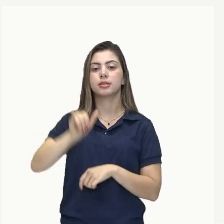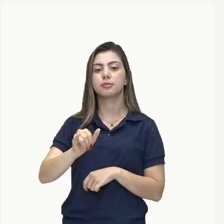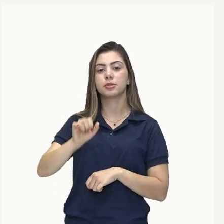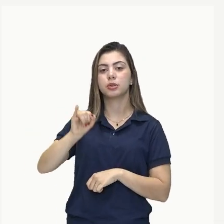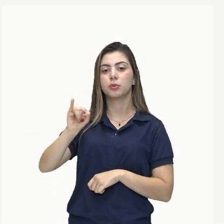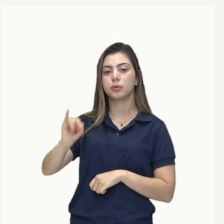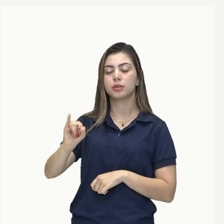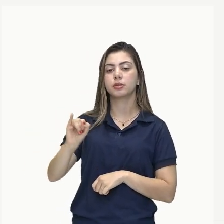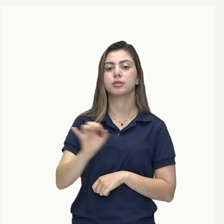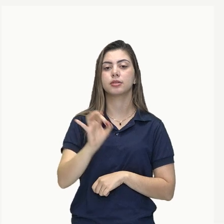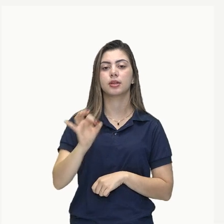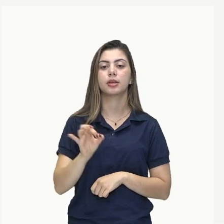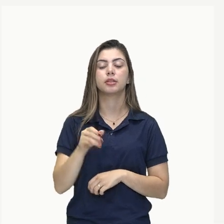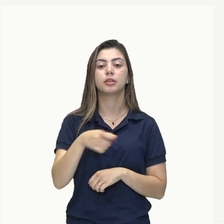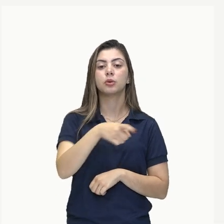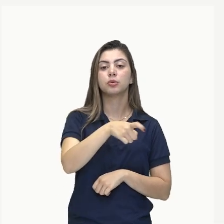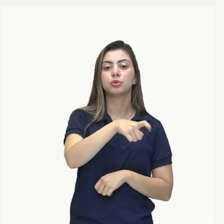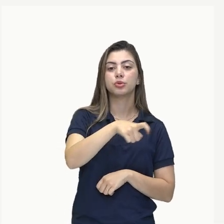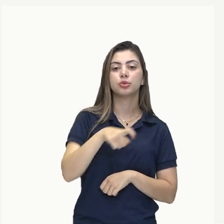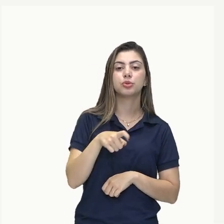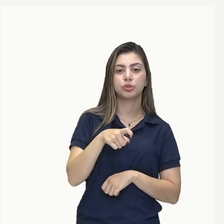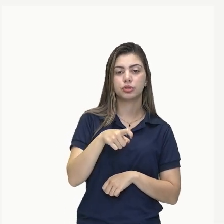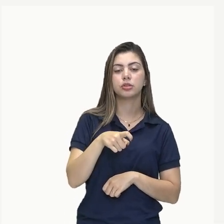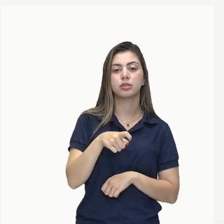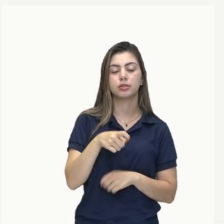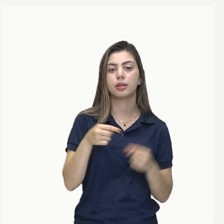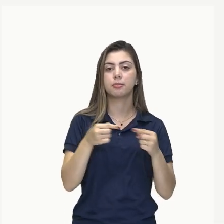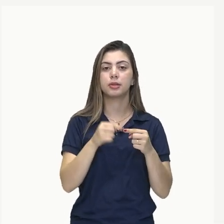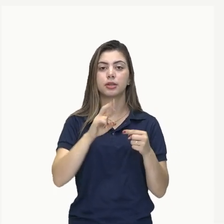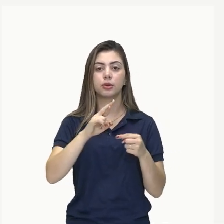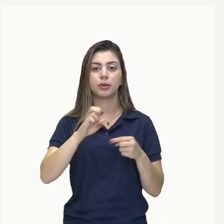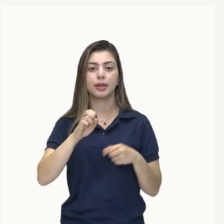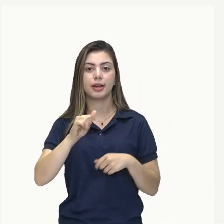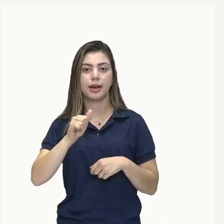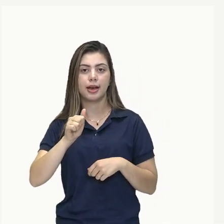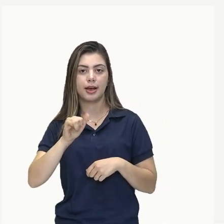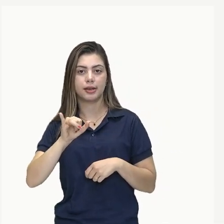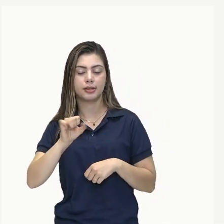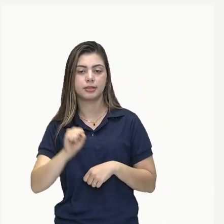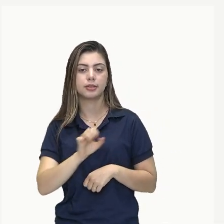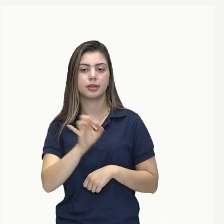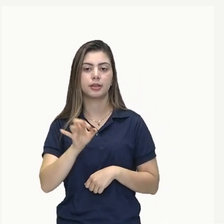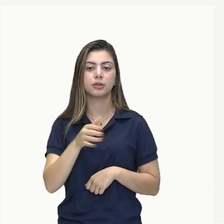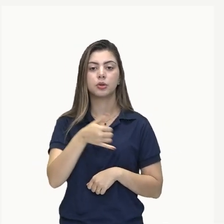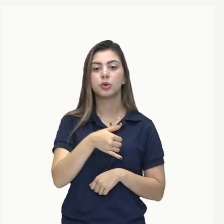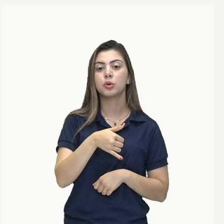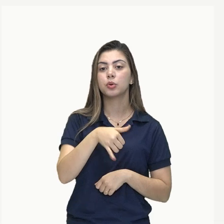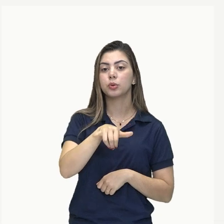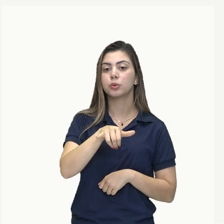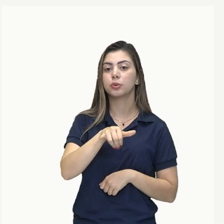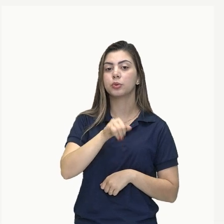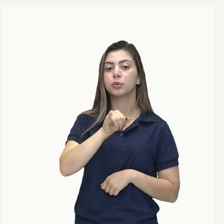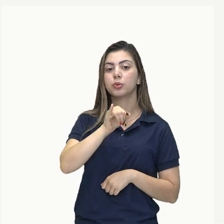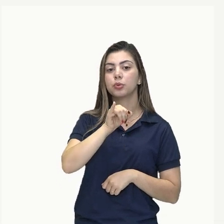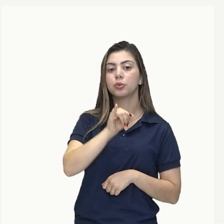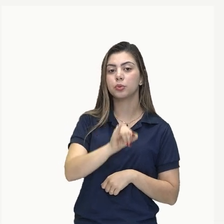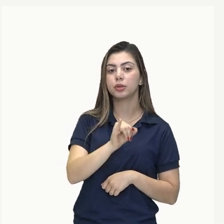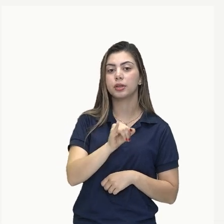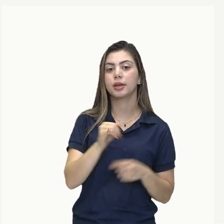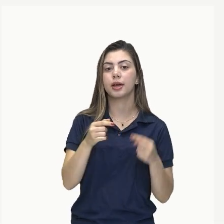tá? Sendo x aí a parte real, tá? Os números reais, e o i representa aí a